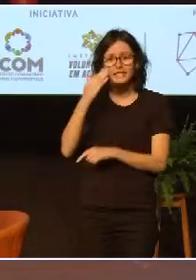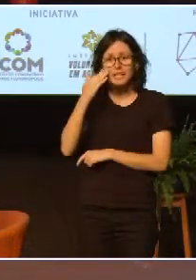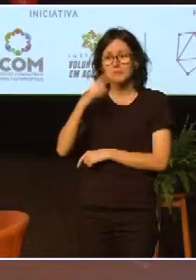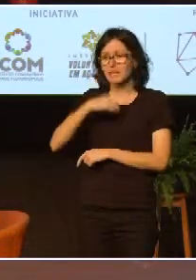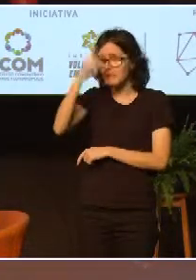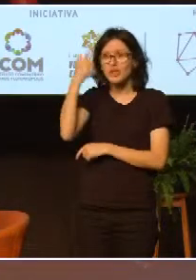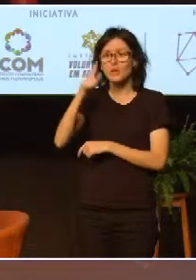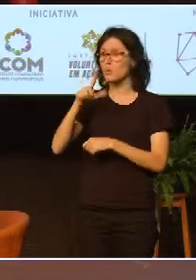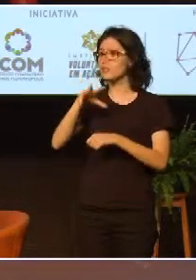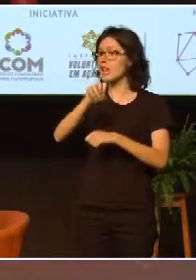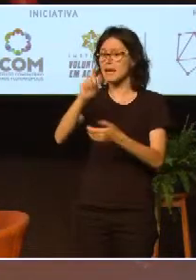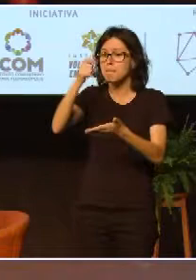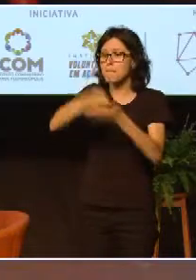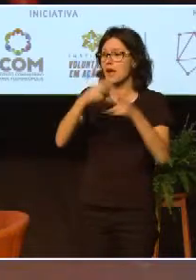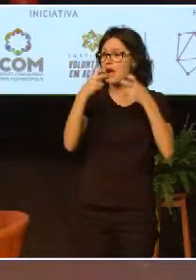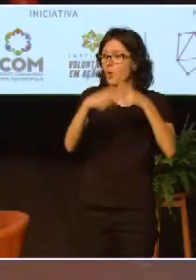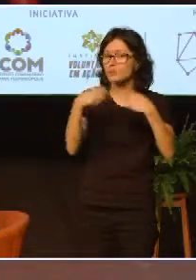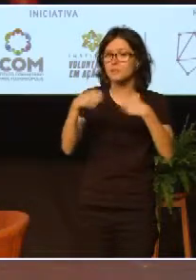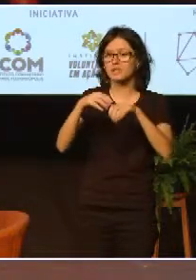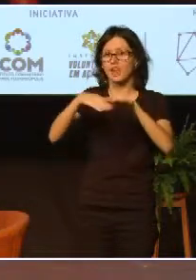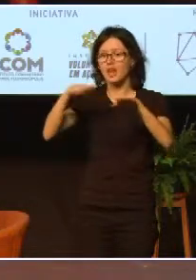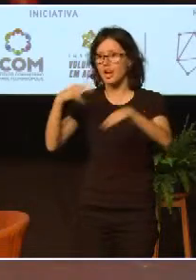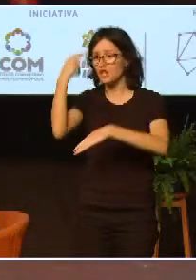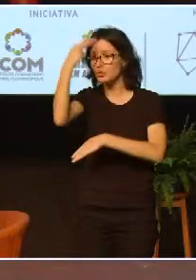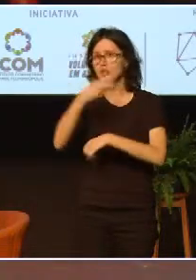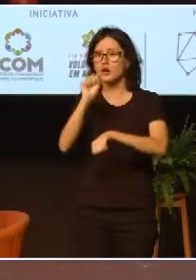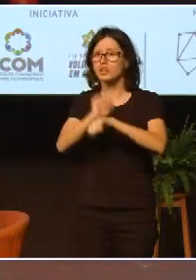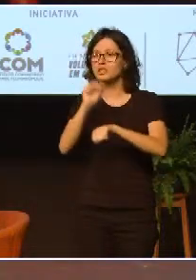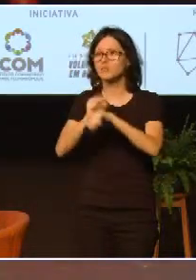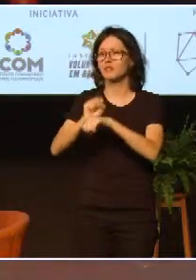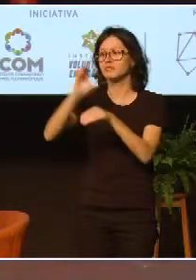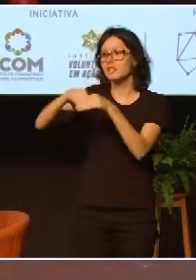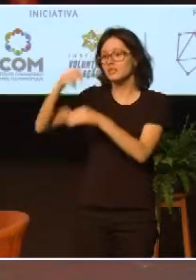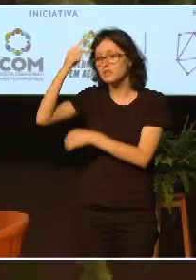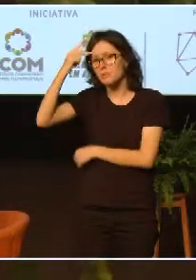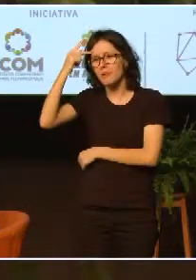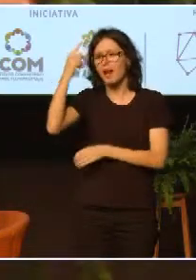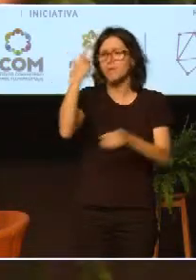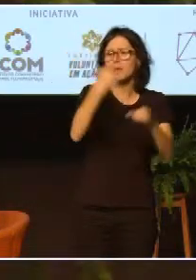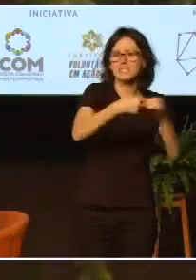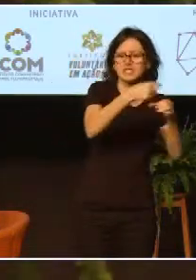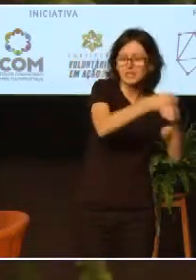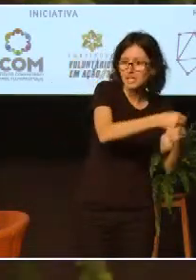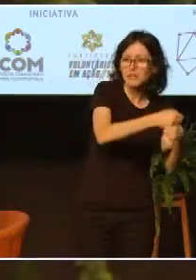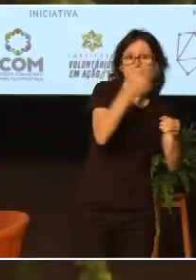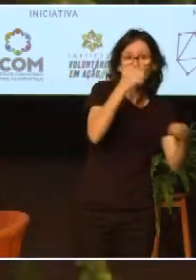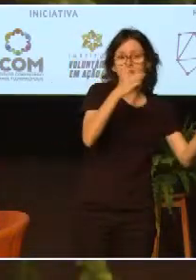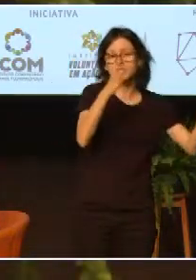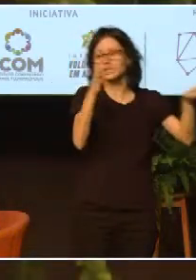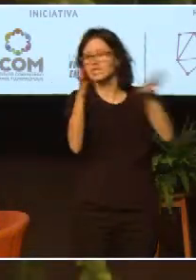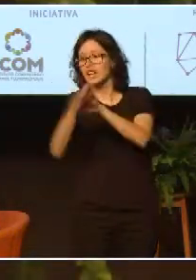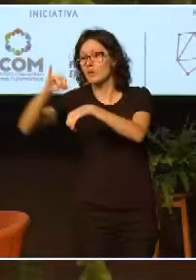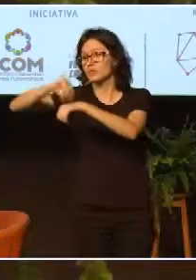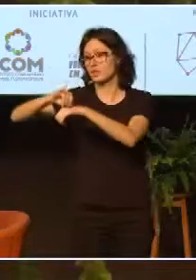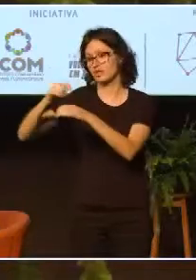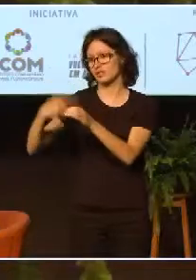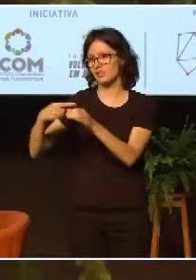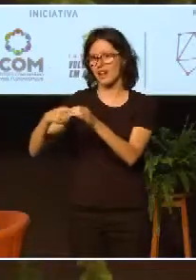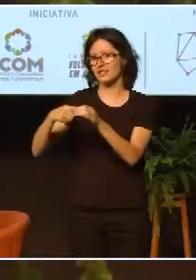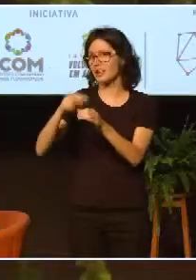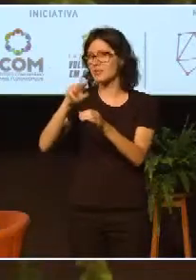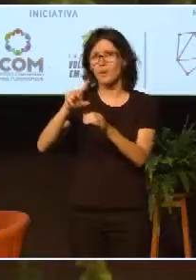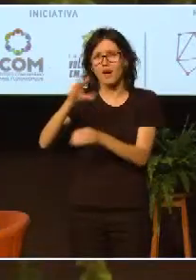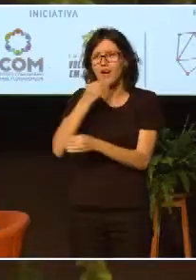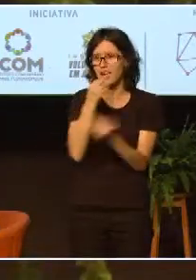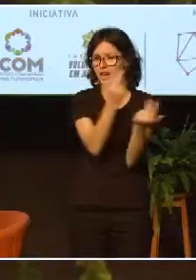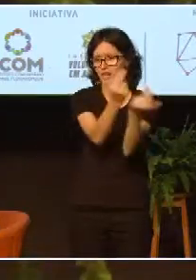consegue pegar o ônibus e tem que ficar 2 horas esperando o ônibus em São Paulo, de Campo Limpo até o centro da cidade. Então, para mim,